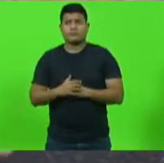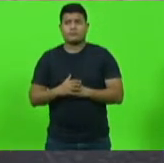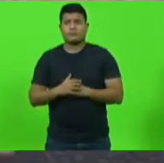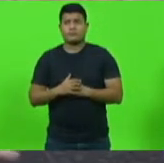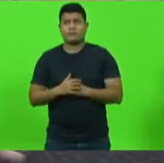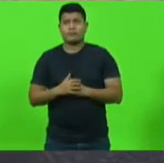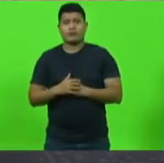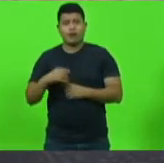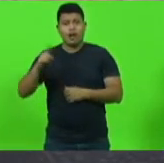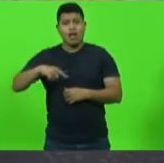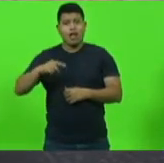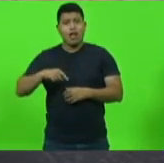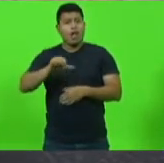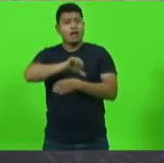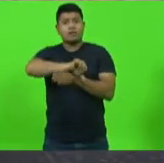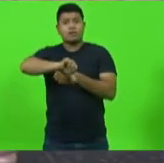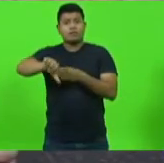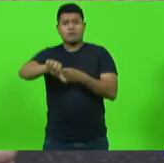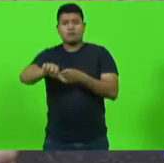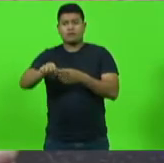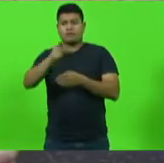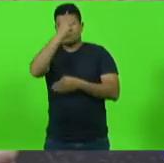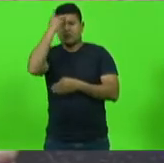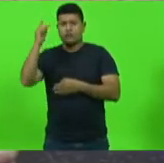Isso é imoral para quem apresenta.